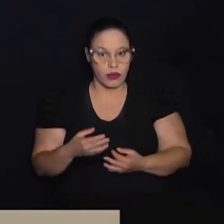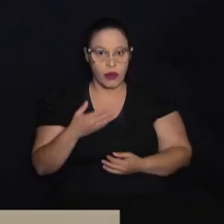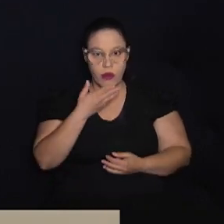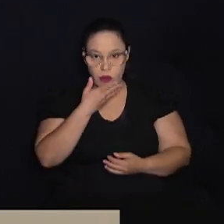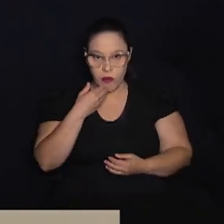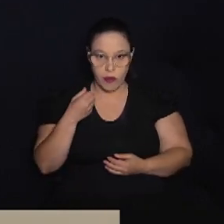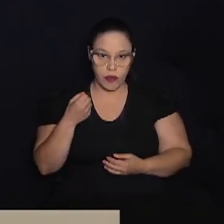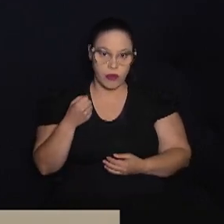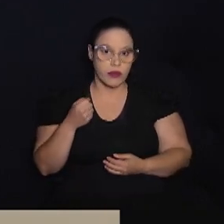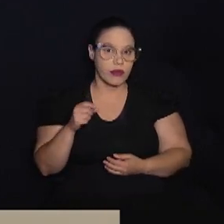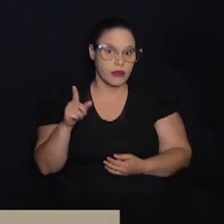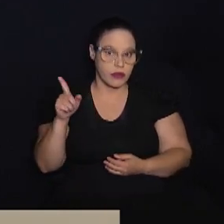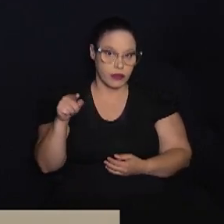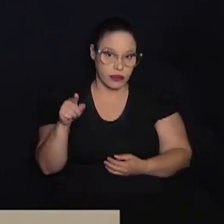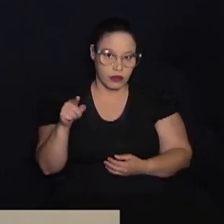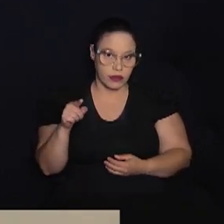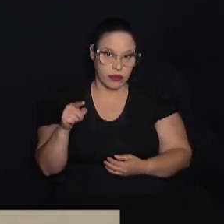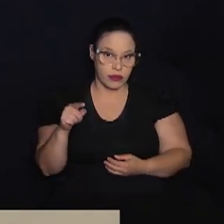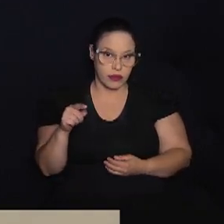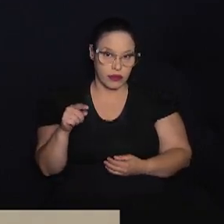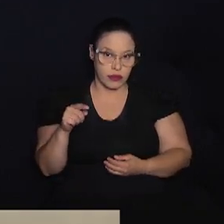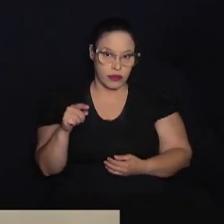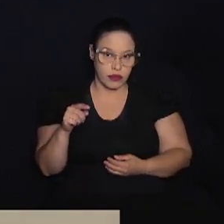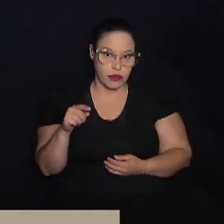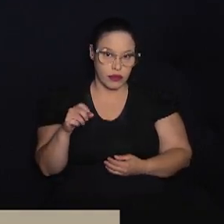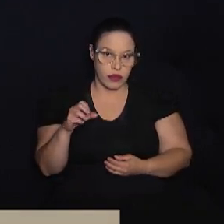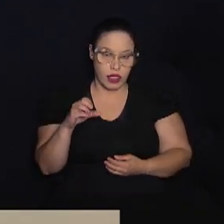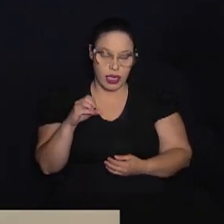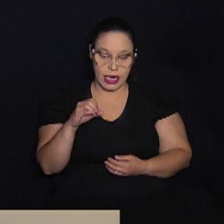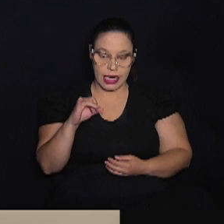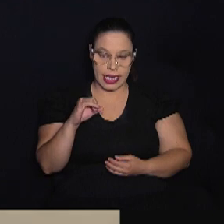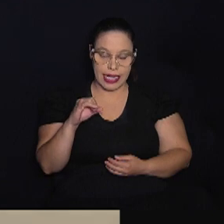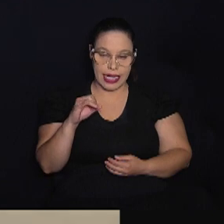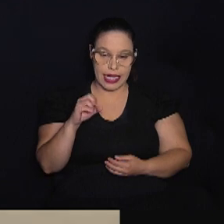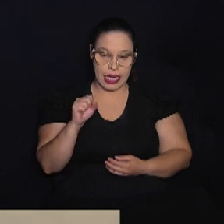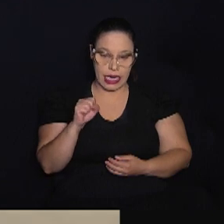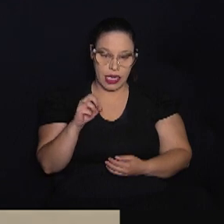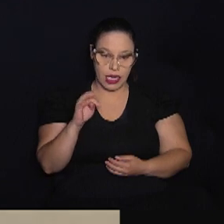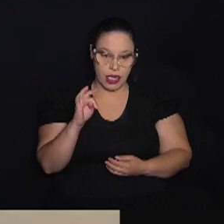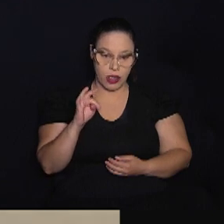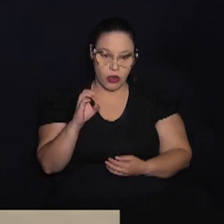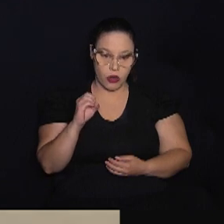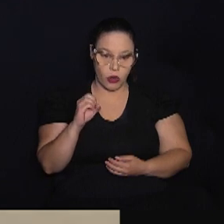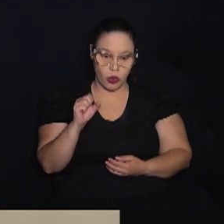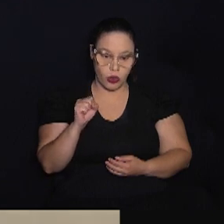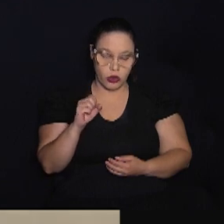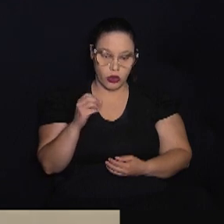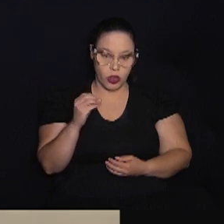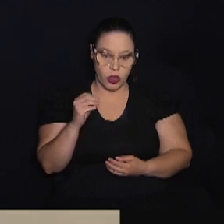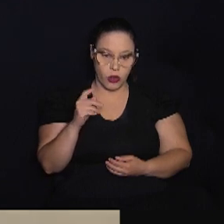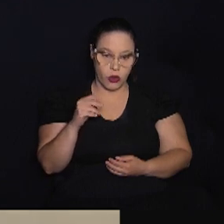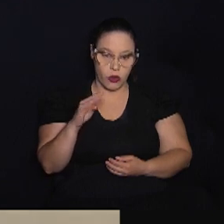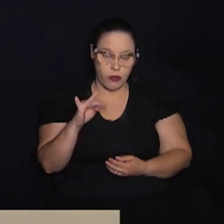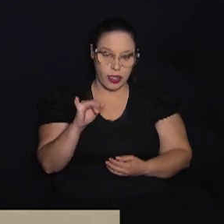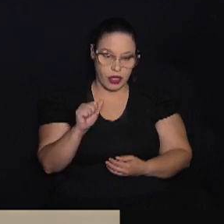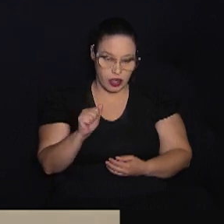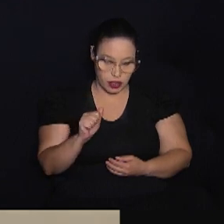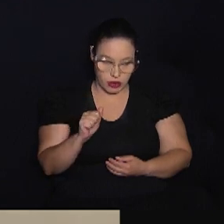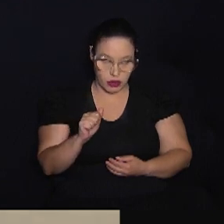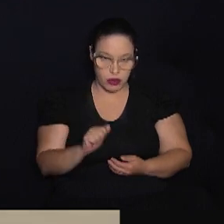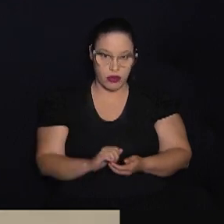para fazer isso é quando você faz uma cistoscopia, você coloca uma camerazinha via uretral, no homem ou na